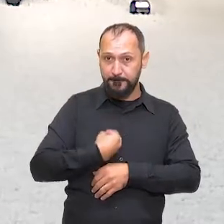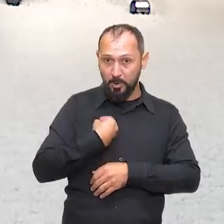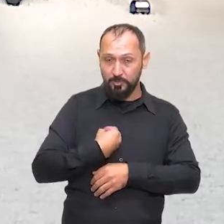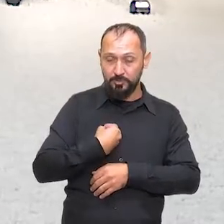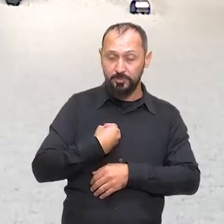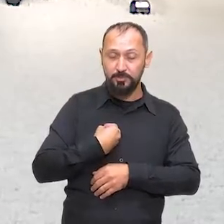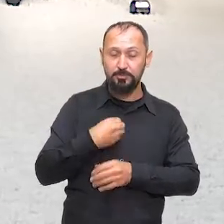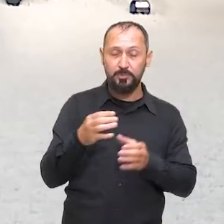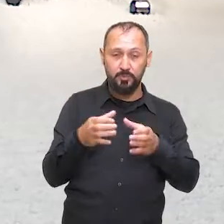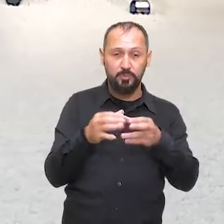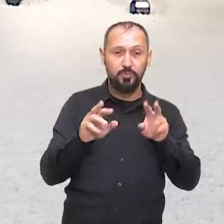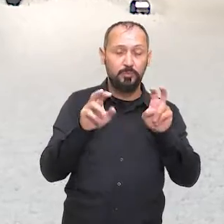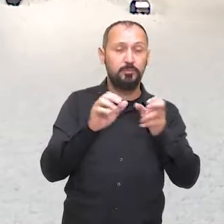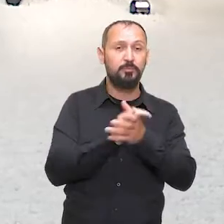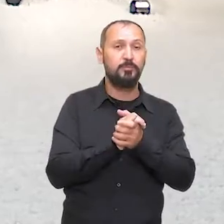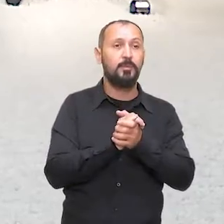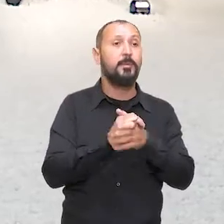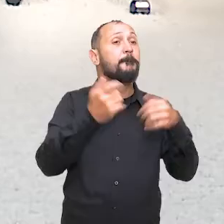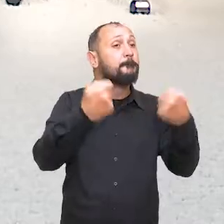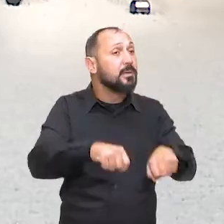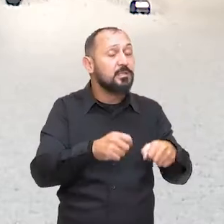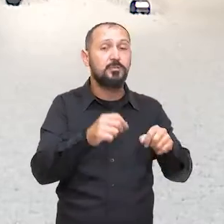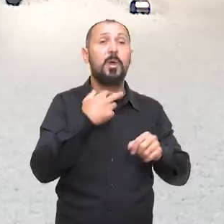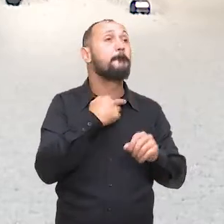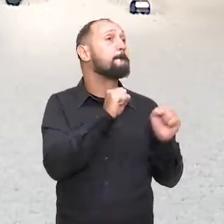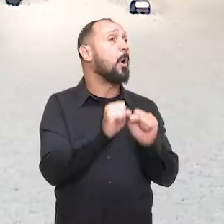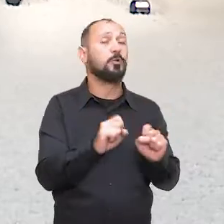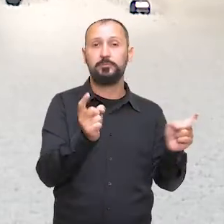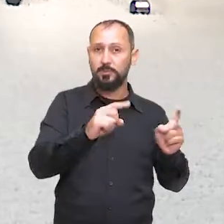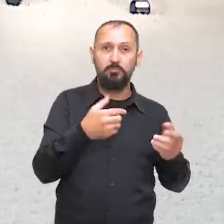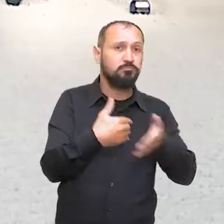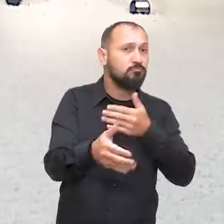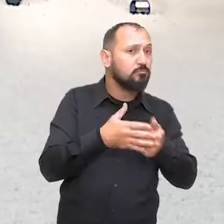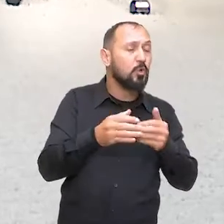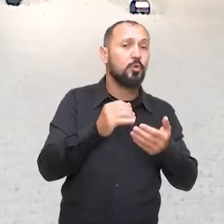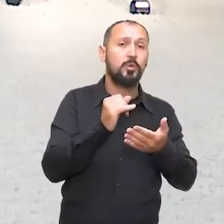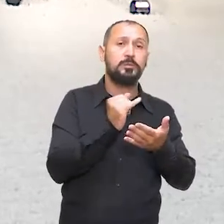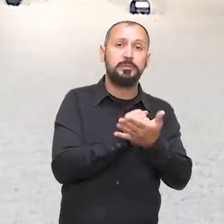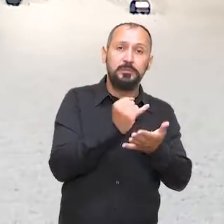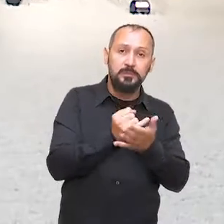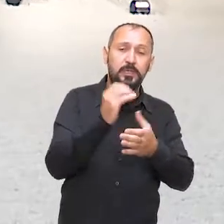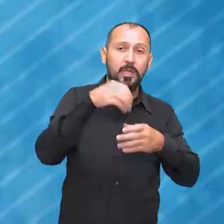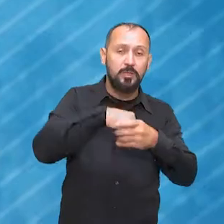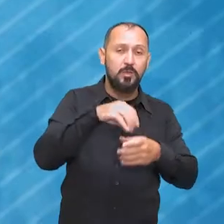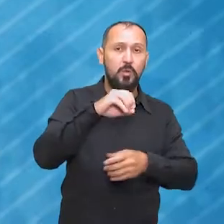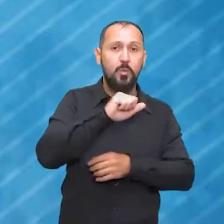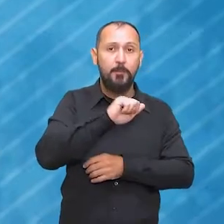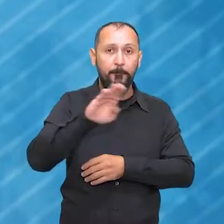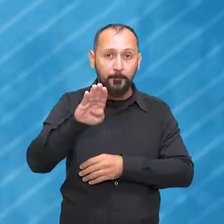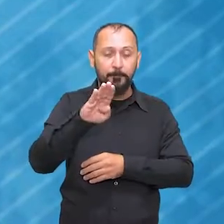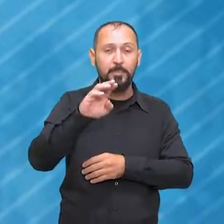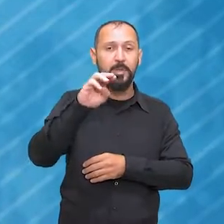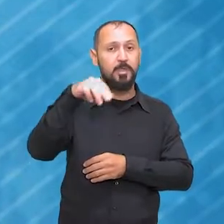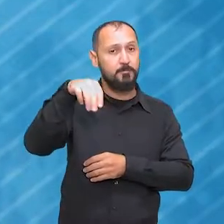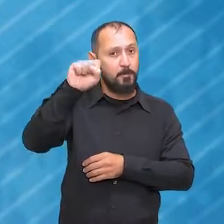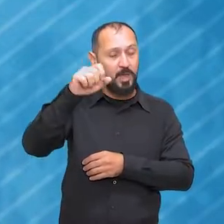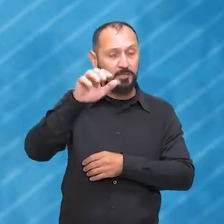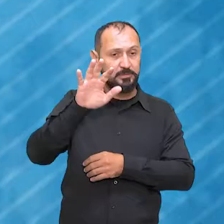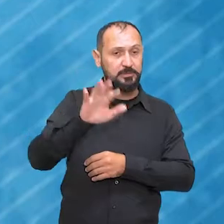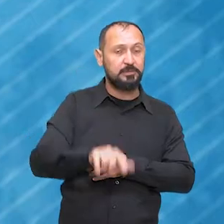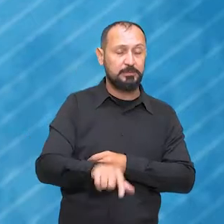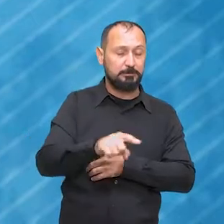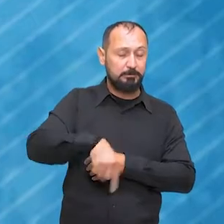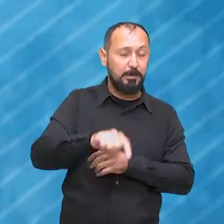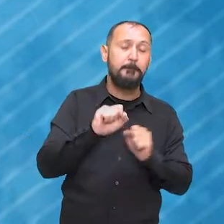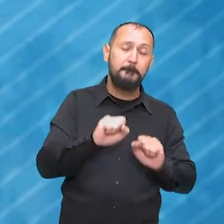das comissões ou existe algum critério? Eu diria que deve, não só pode. Todo advogado inscrito nos quadros da advocacia